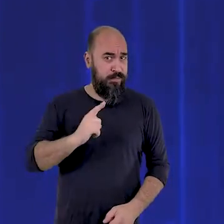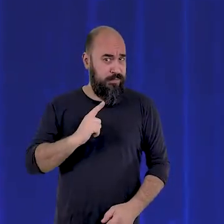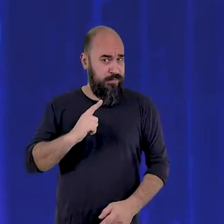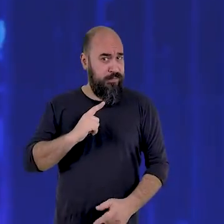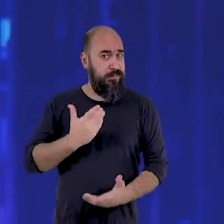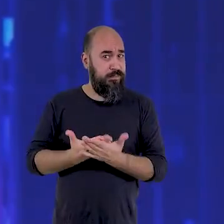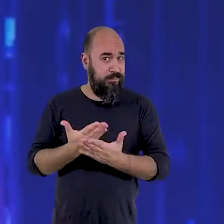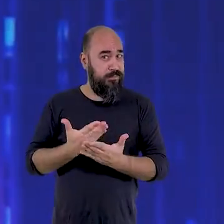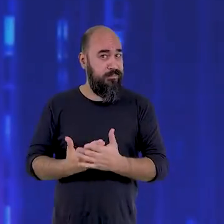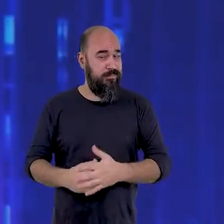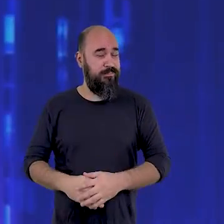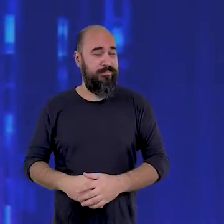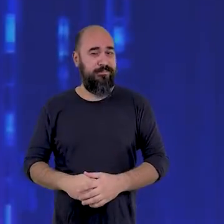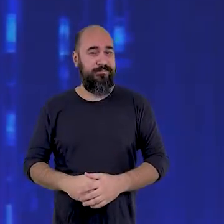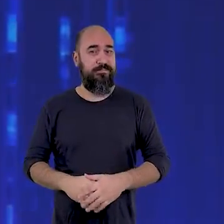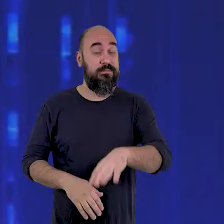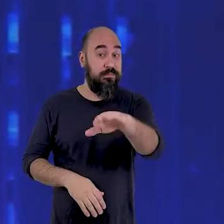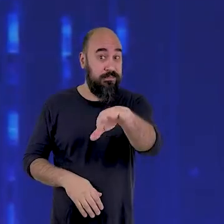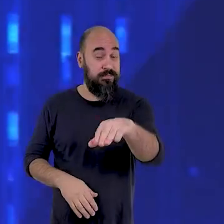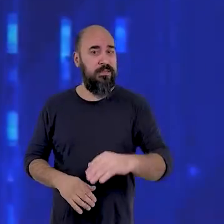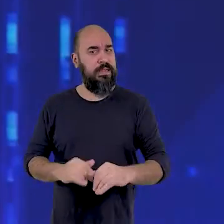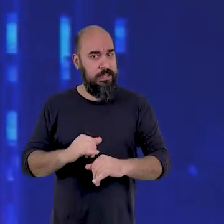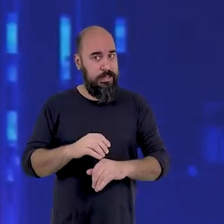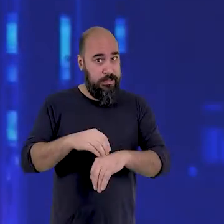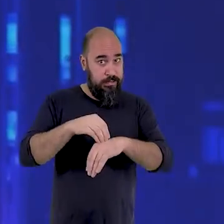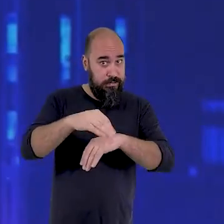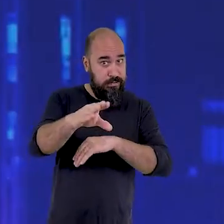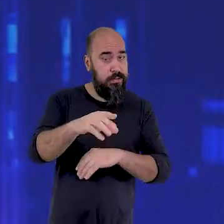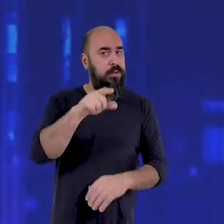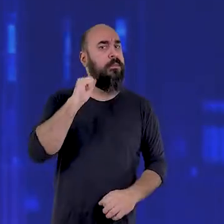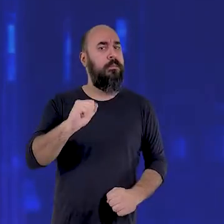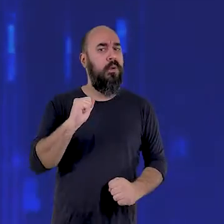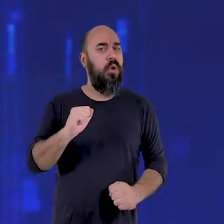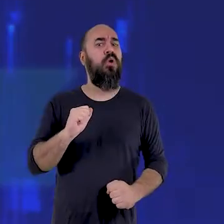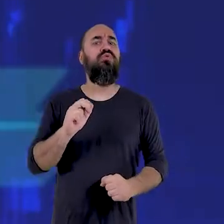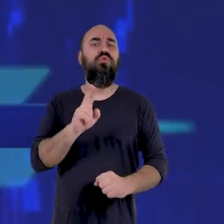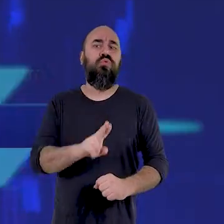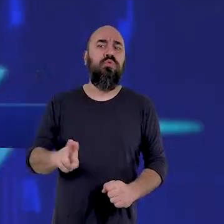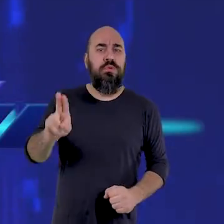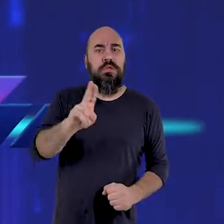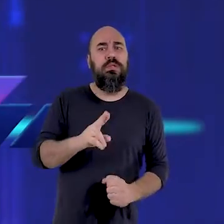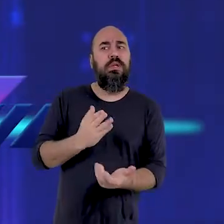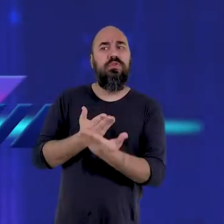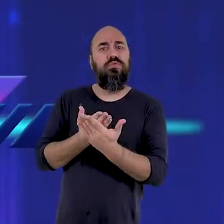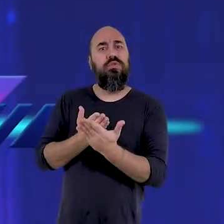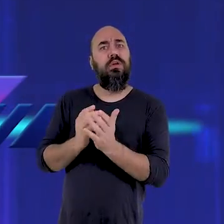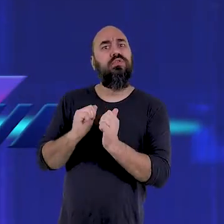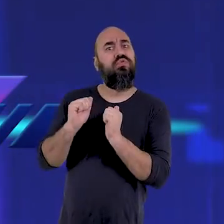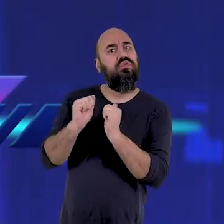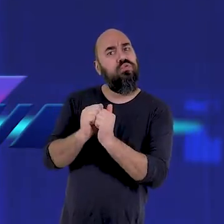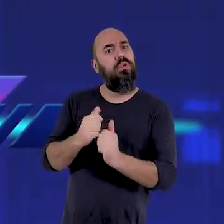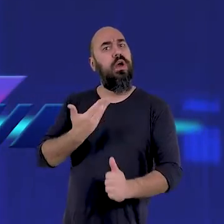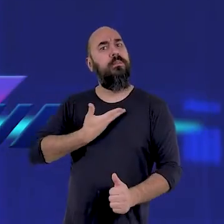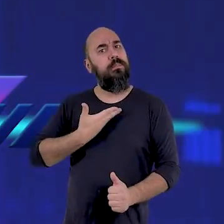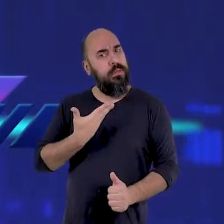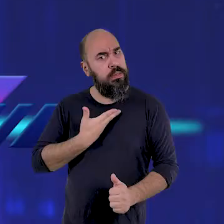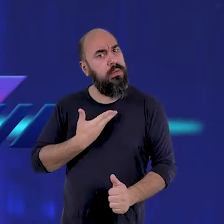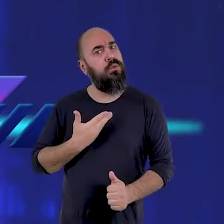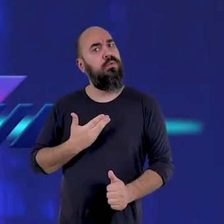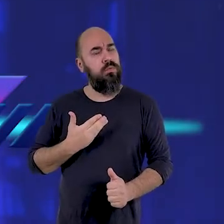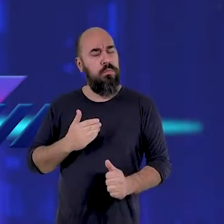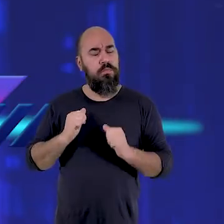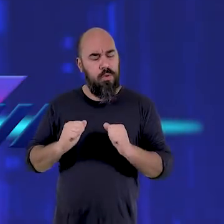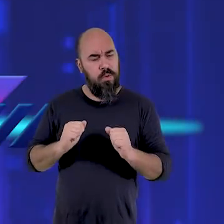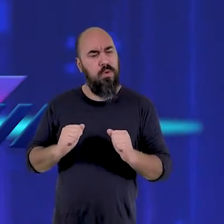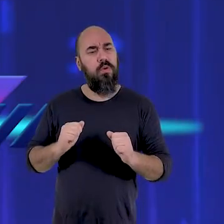pedido também. Use o Arena do Futuro como uma ferramenta de missão. Compartilhe o link com outras pessoas, convide amigos